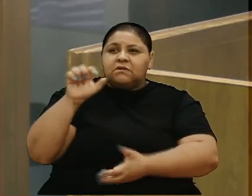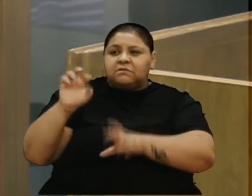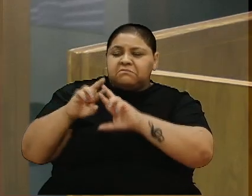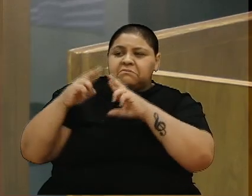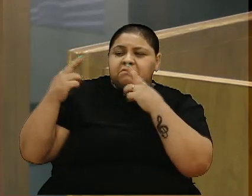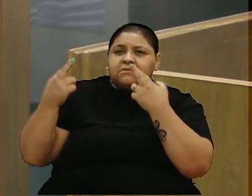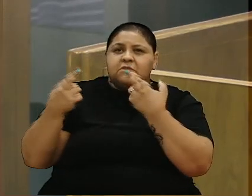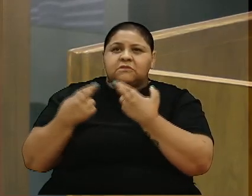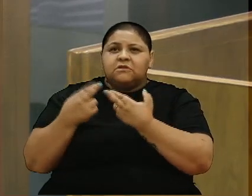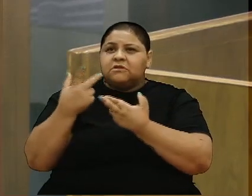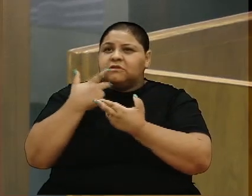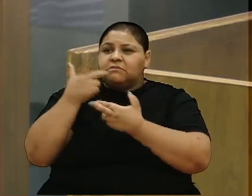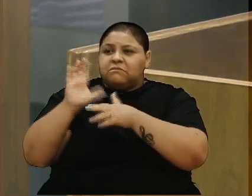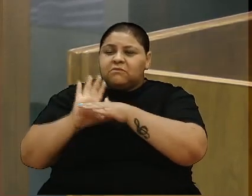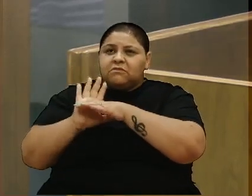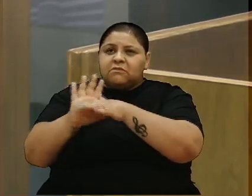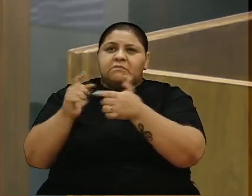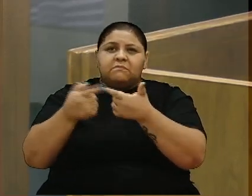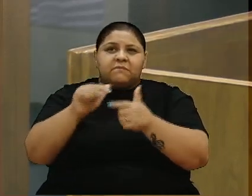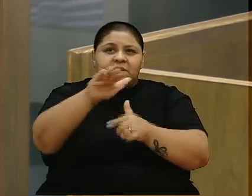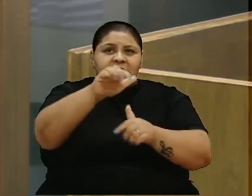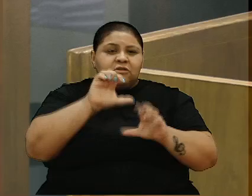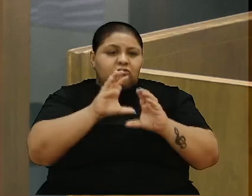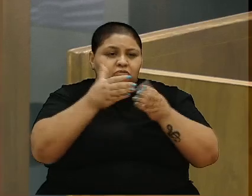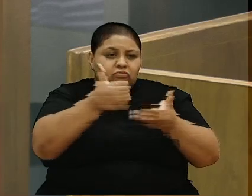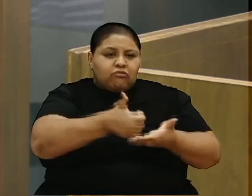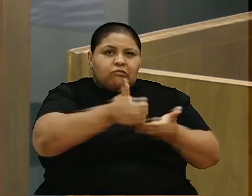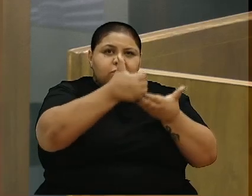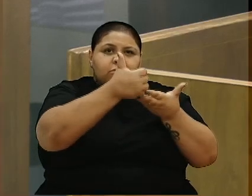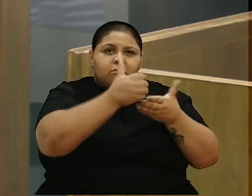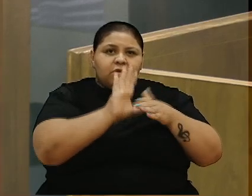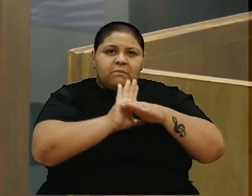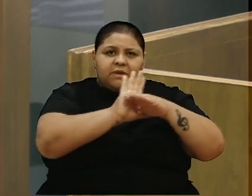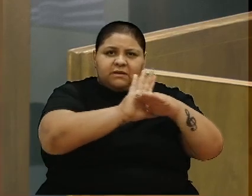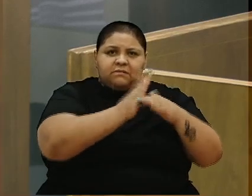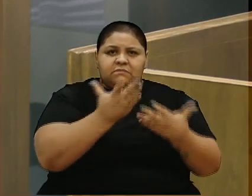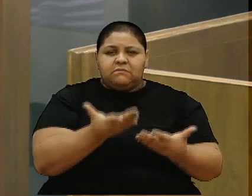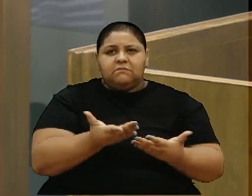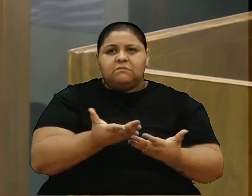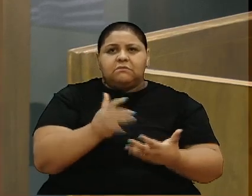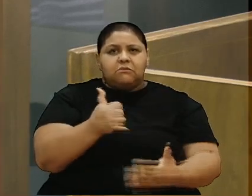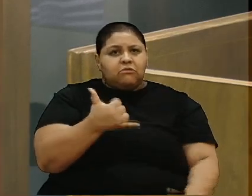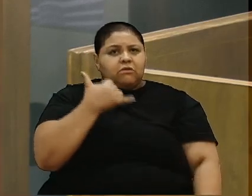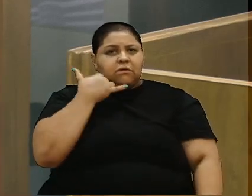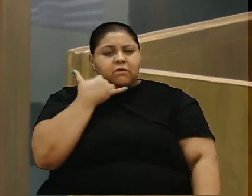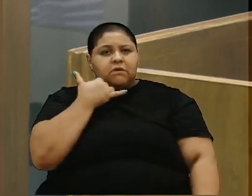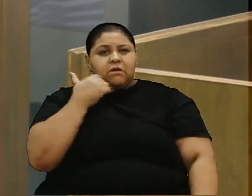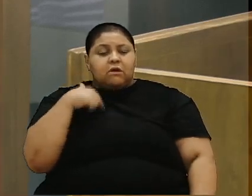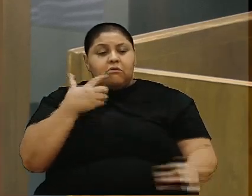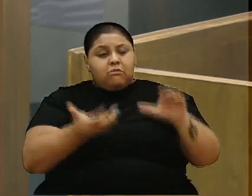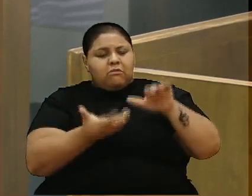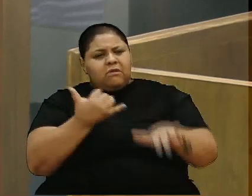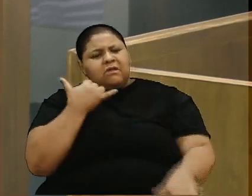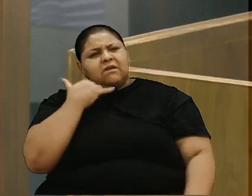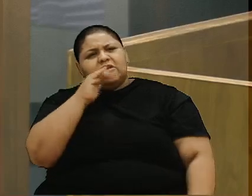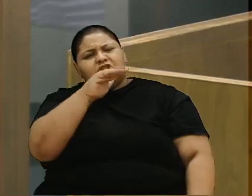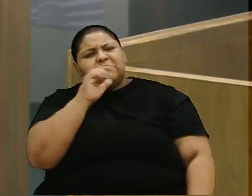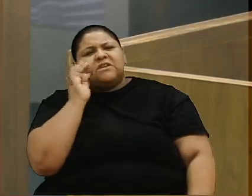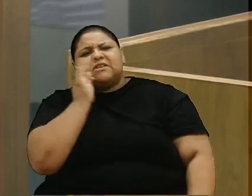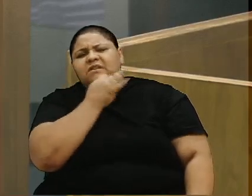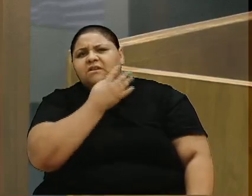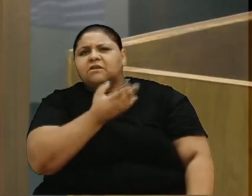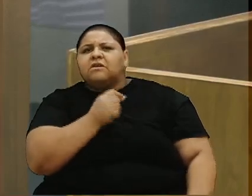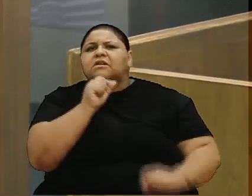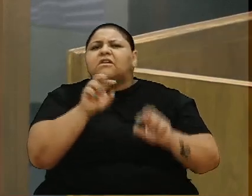reunião para falar da Maesa, mas não chama a frente parlamentar da Maesa. Aí eu liguei para ela, estava lá em Brasília, liguei, escuta, secretária,